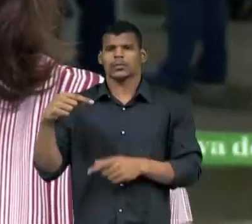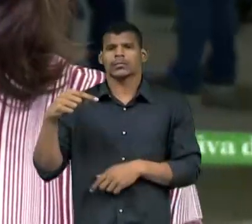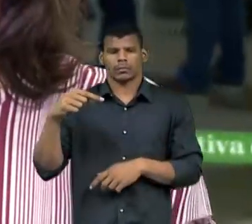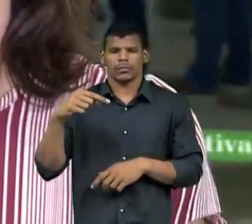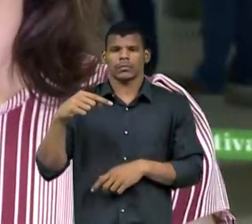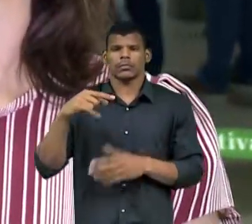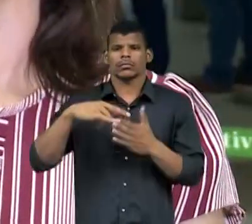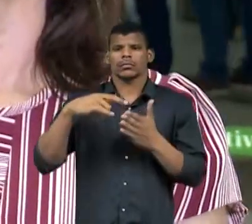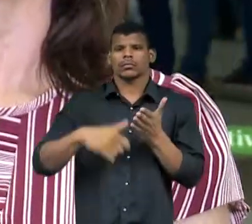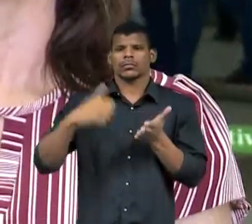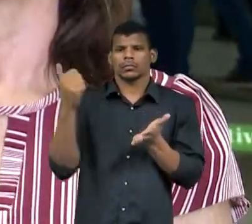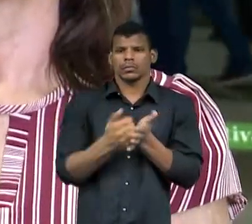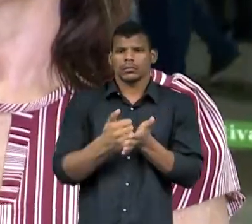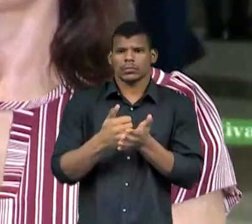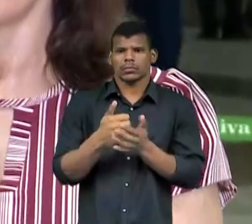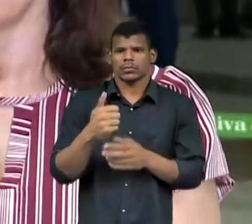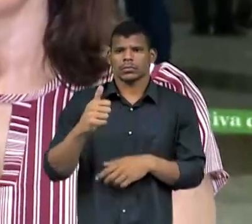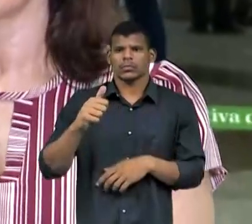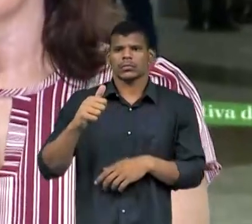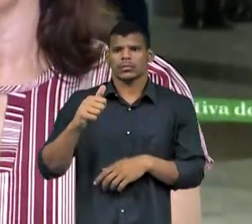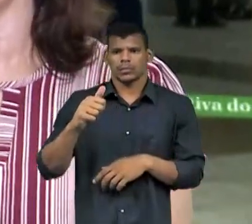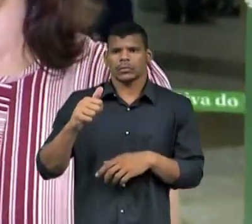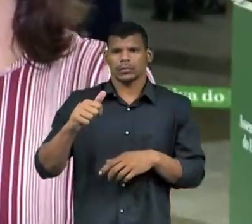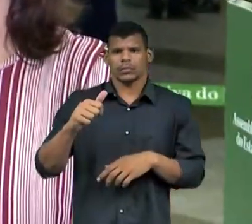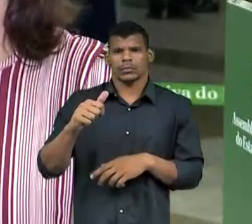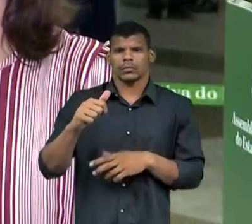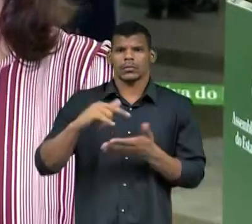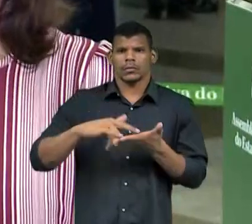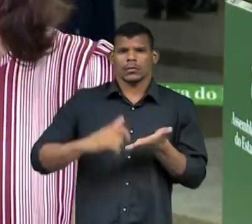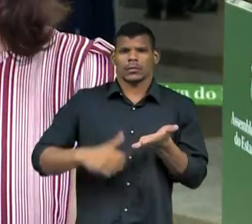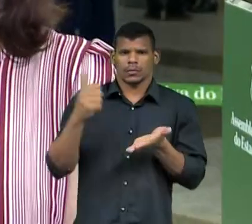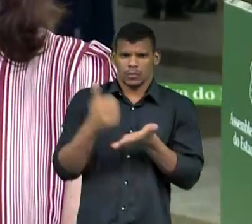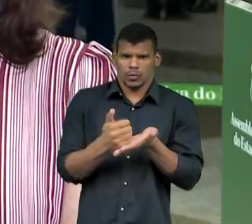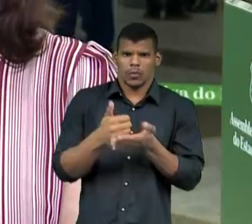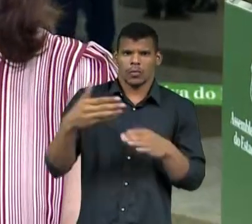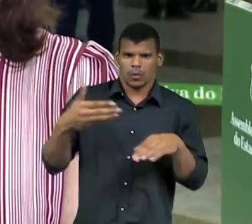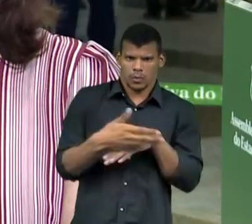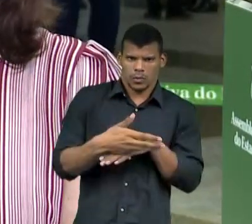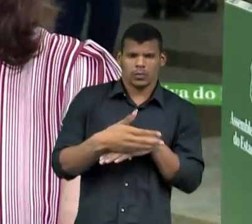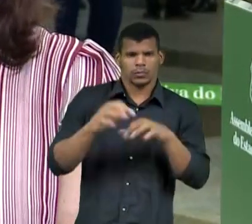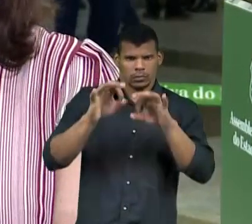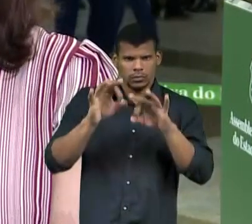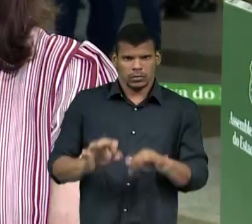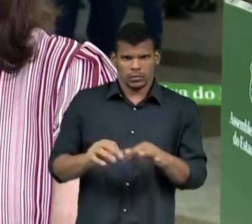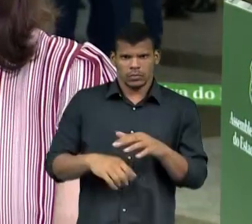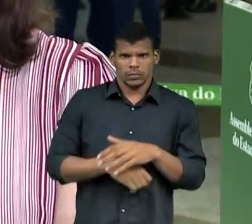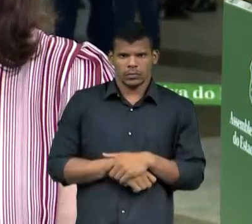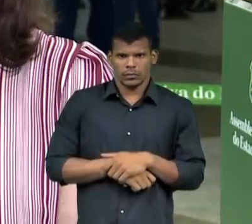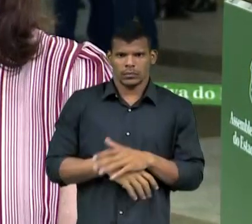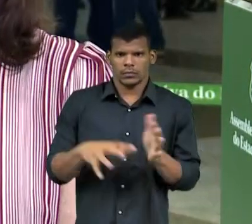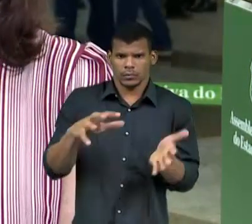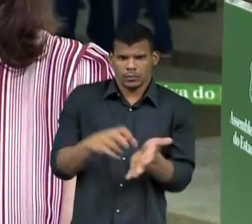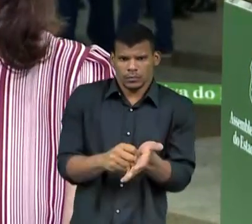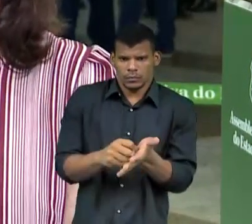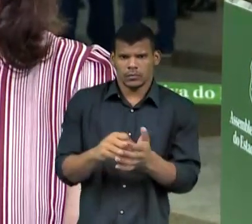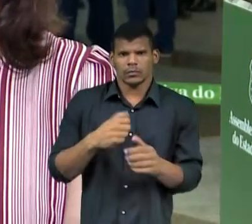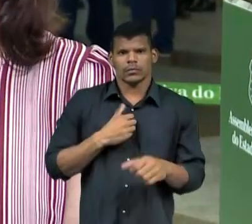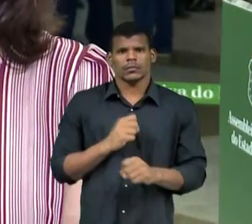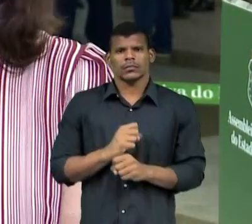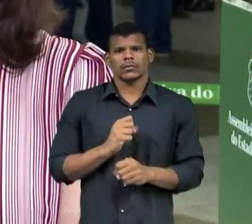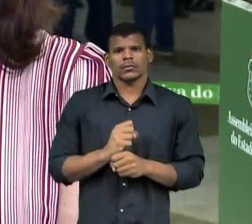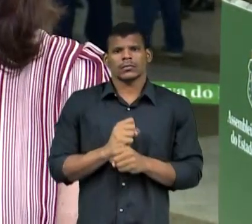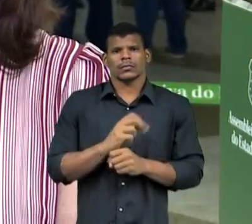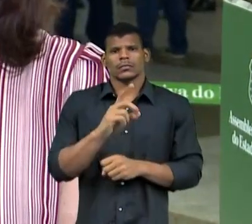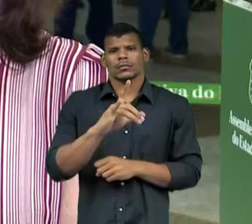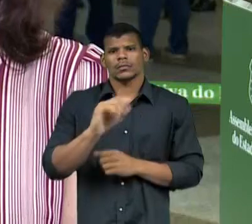já ingressa nas turmas que estão sendo formadas? Sim, trazendo a documentação toda correta, já faz a matrícula e fica esperando a data de